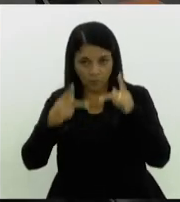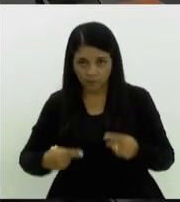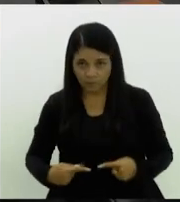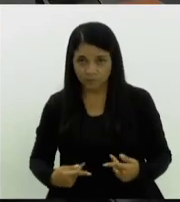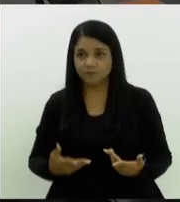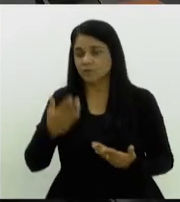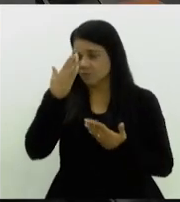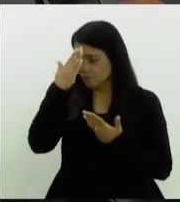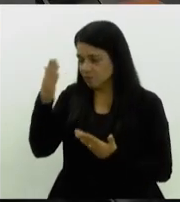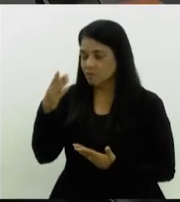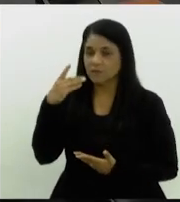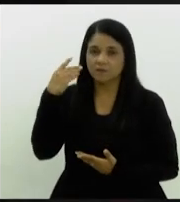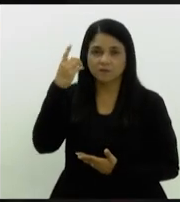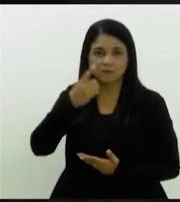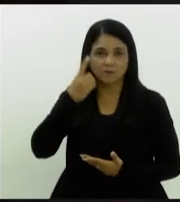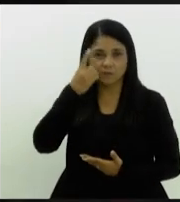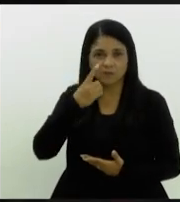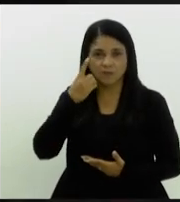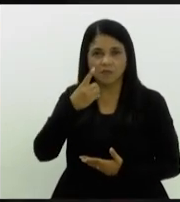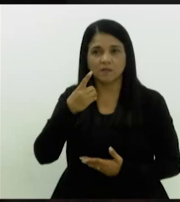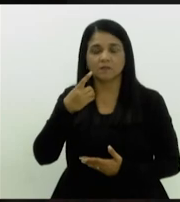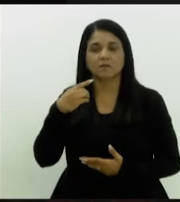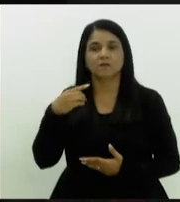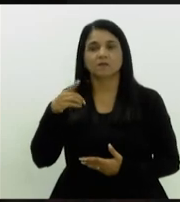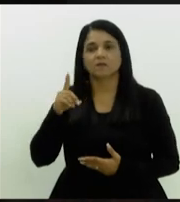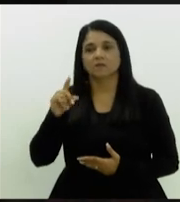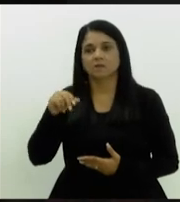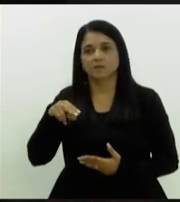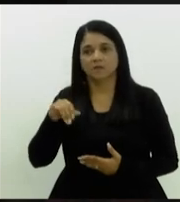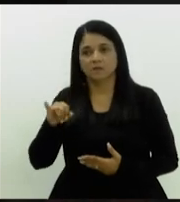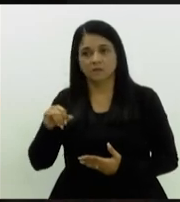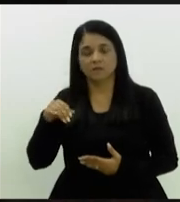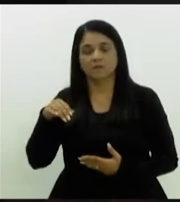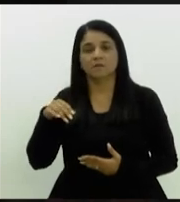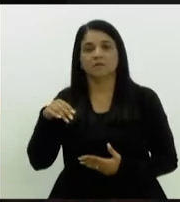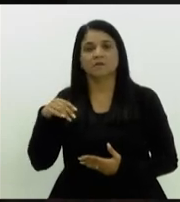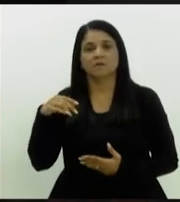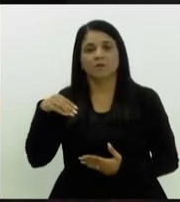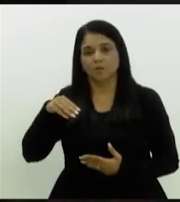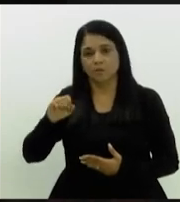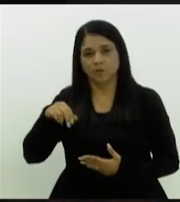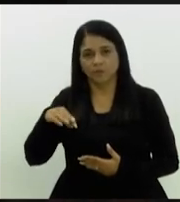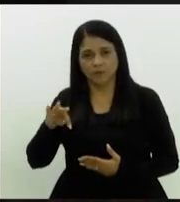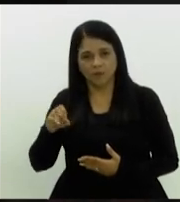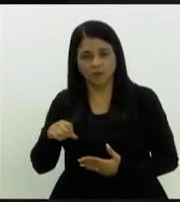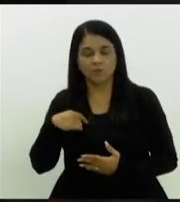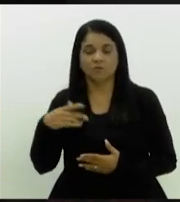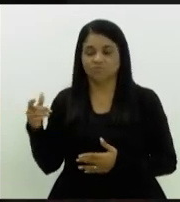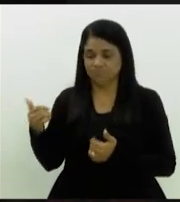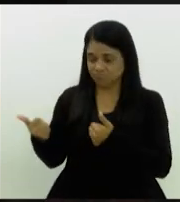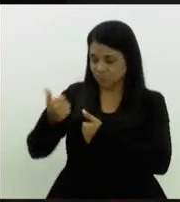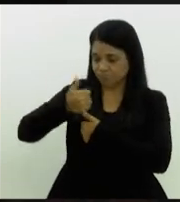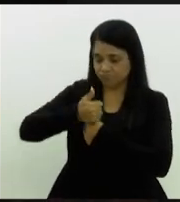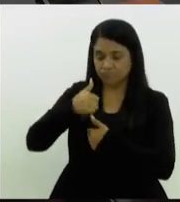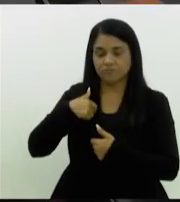Obrigado, deputada Dani Monteiro. Convido a deputada, a nobre deputada para vir presidir a sessão enquanto eu faço a minha oratória.